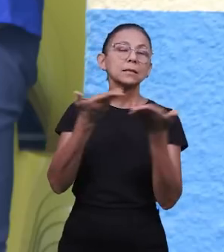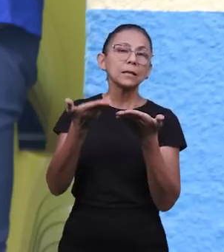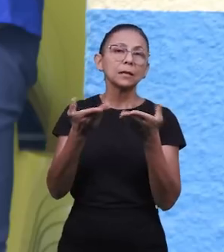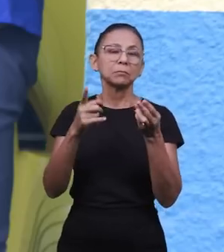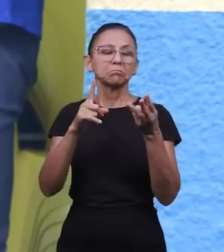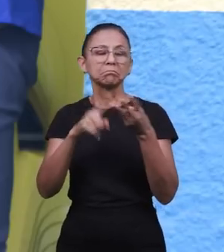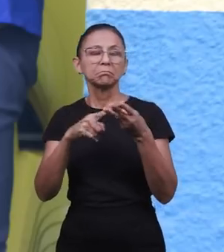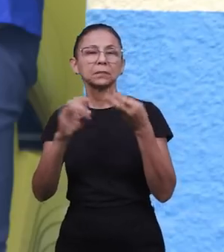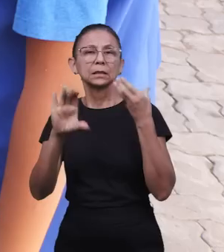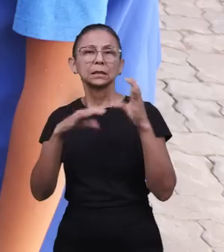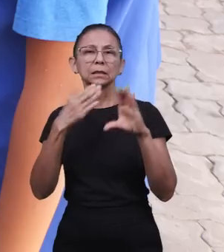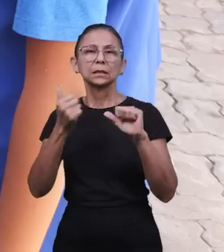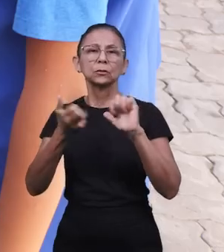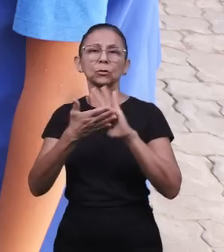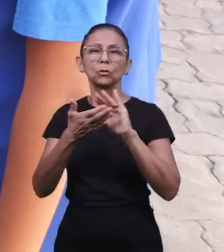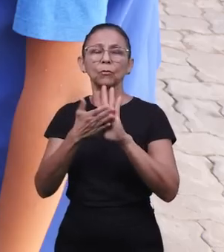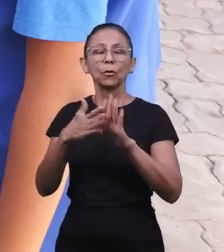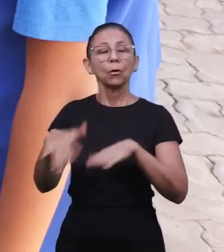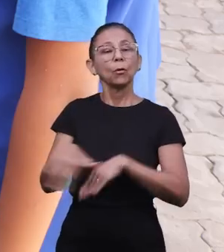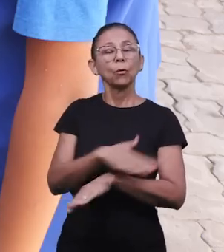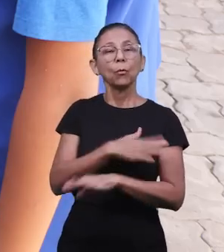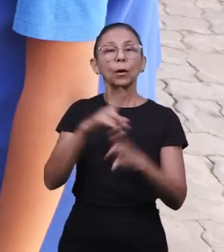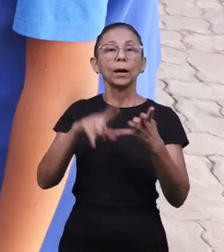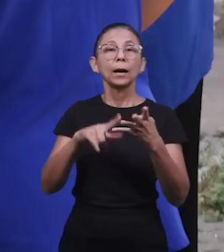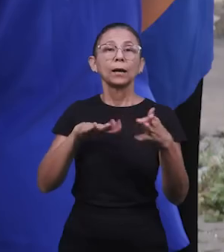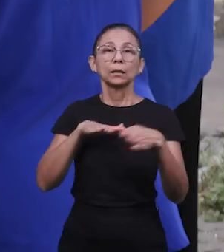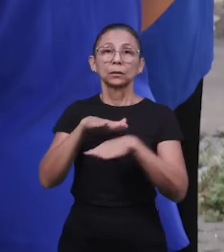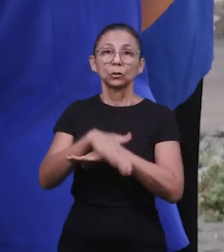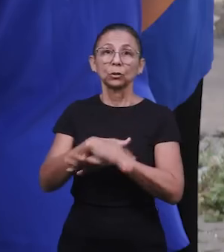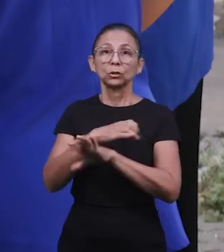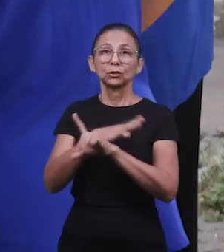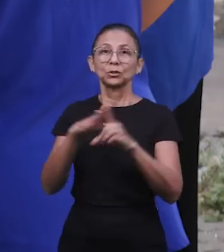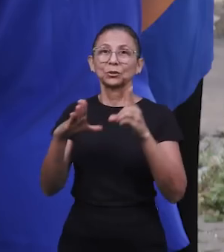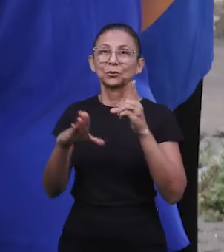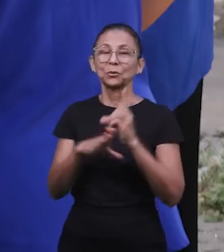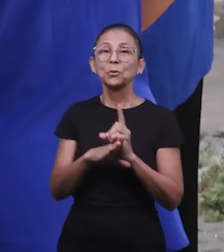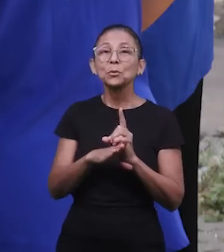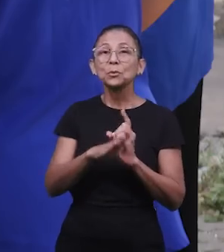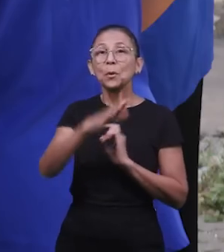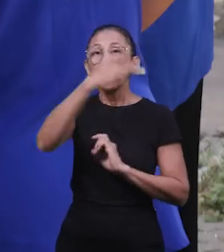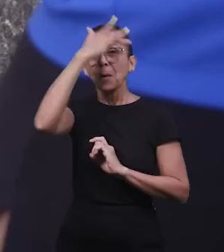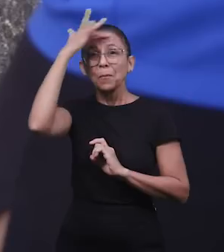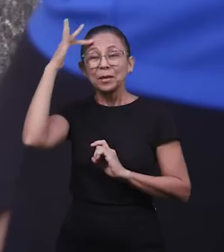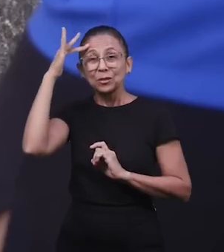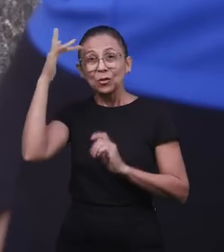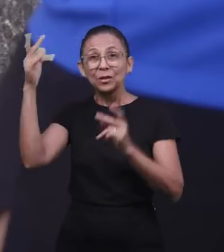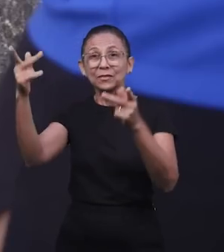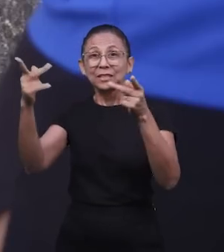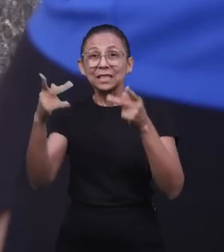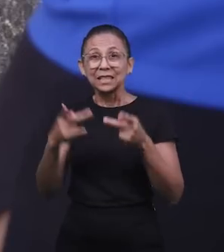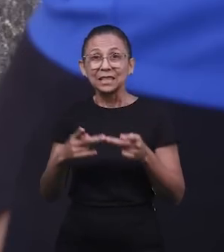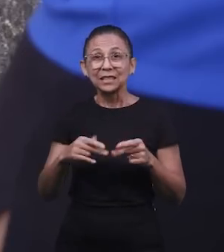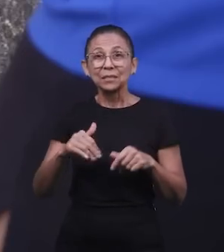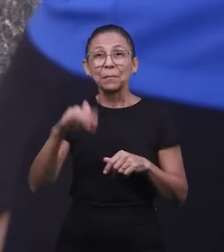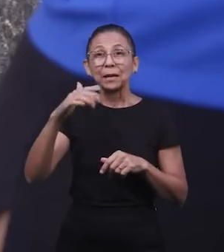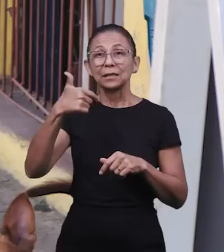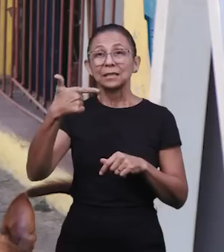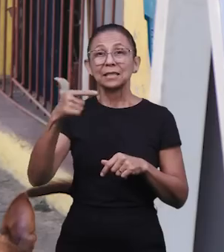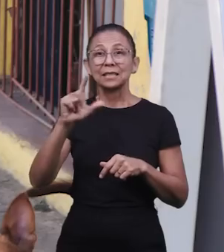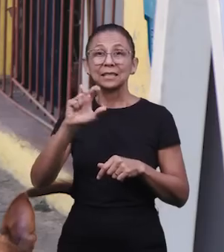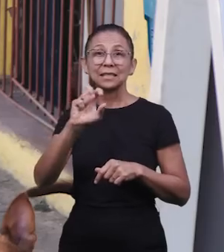às famílias, cantatas e convites pelas ruas. E à noite, no culto, foram recebidos mais de